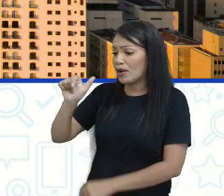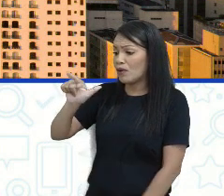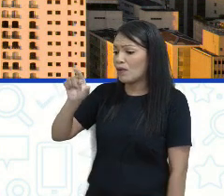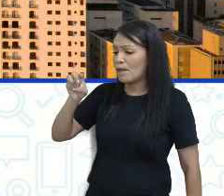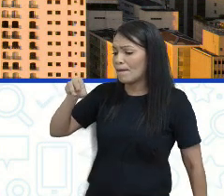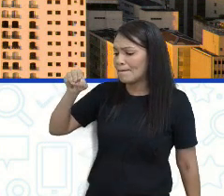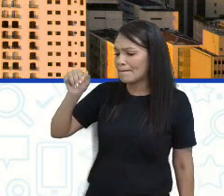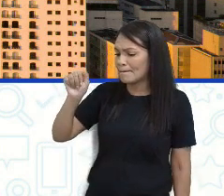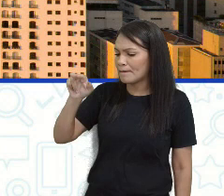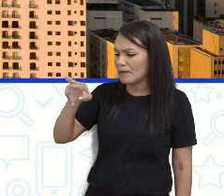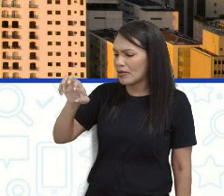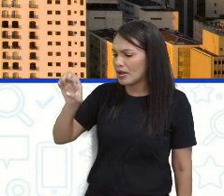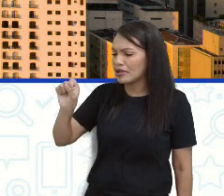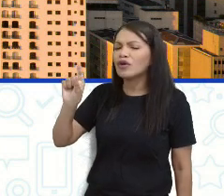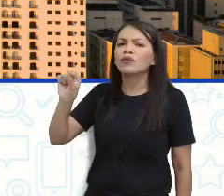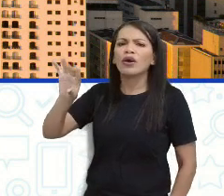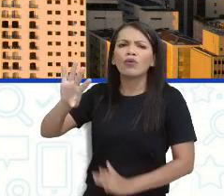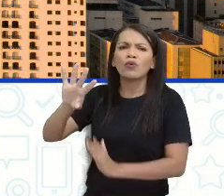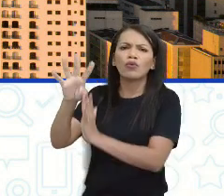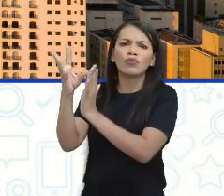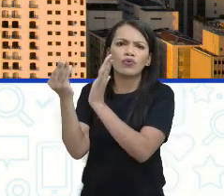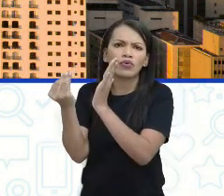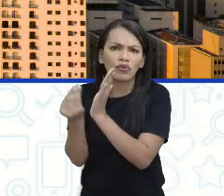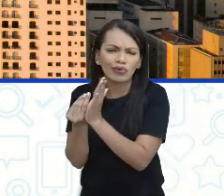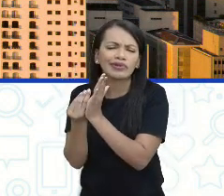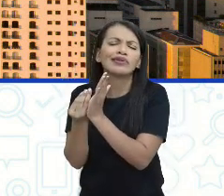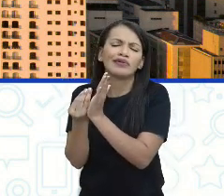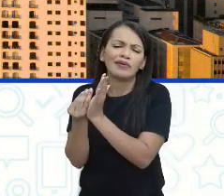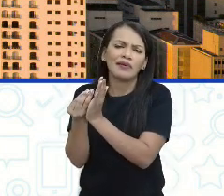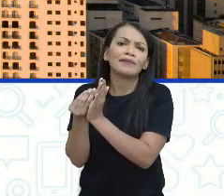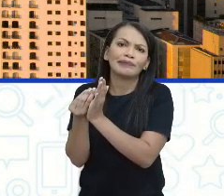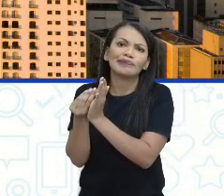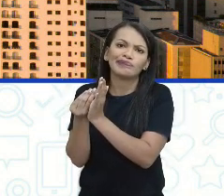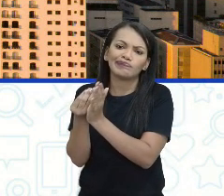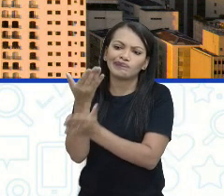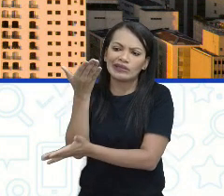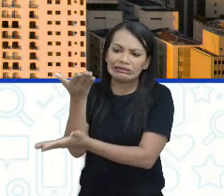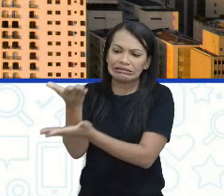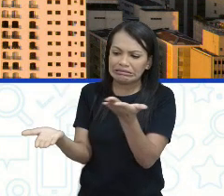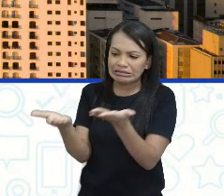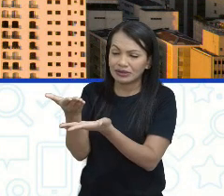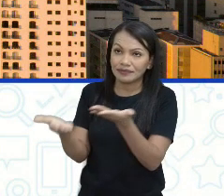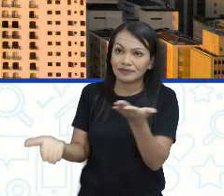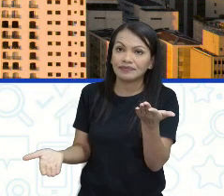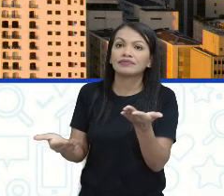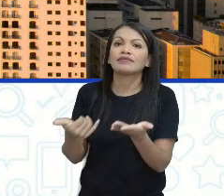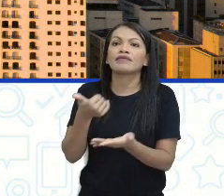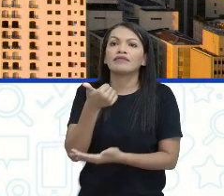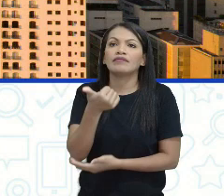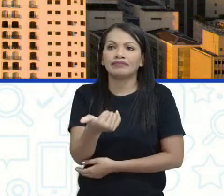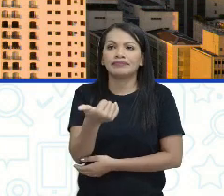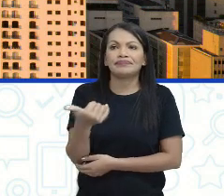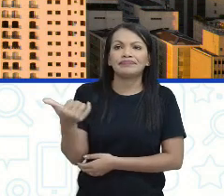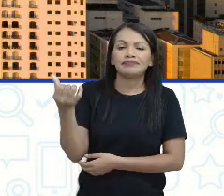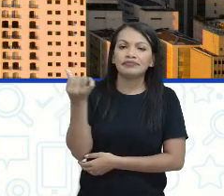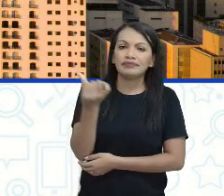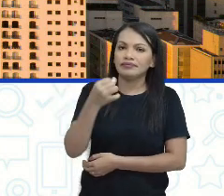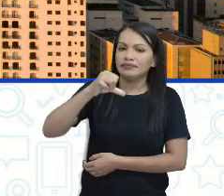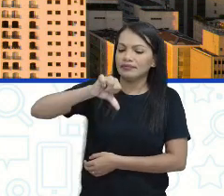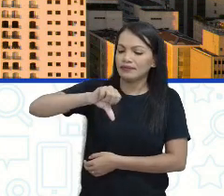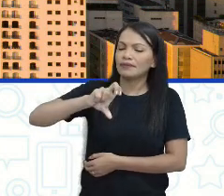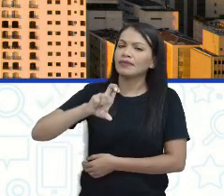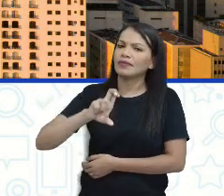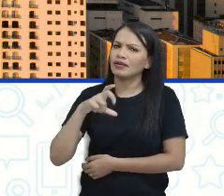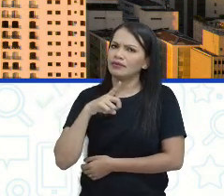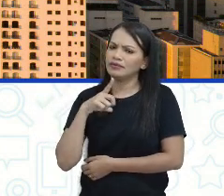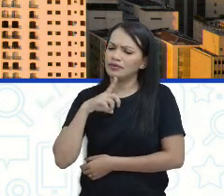liderado por Zumbi, que foi dizimado em 1695. Há uma inversão do texto, do sentido do texto primitivo,